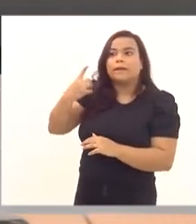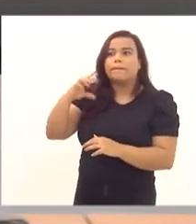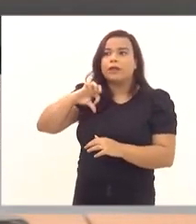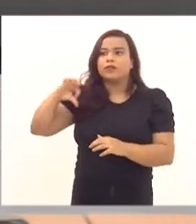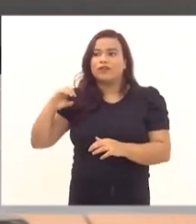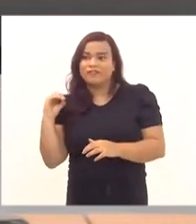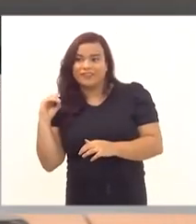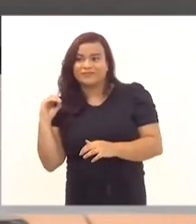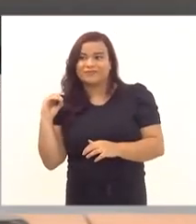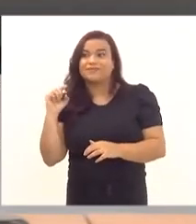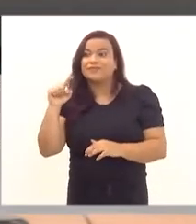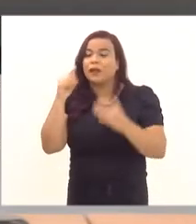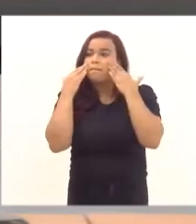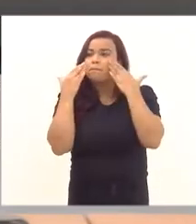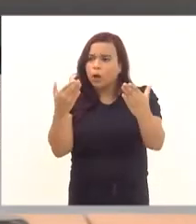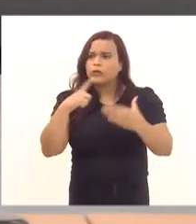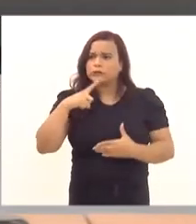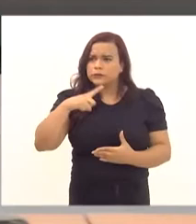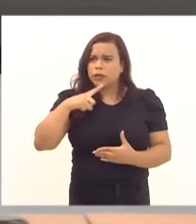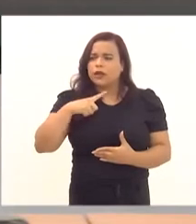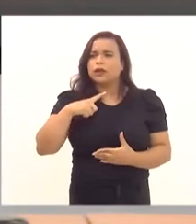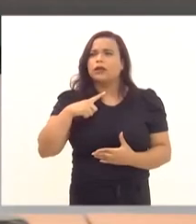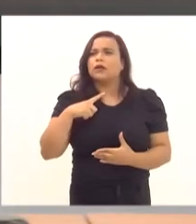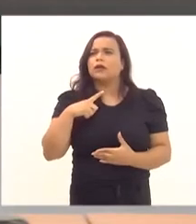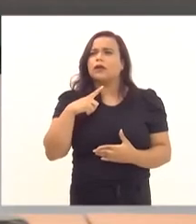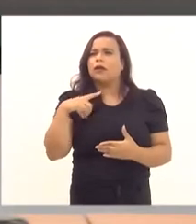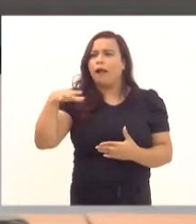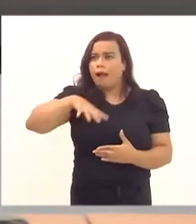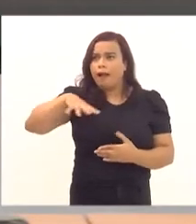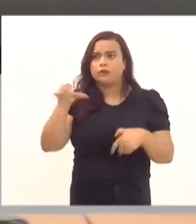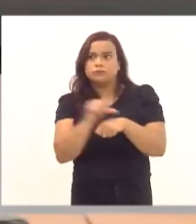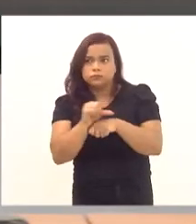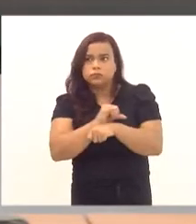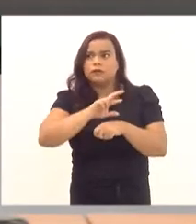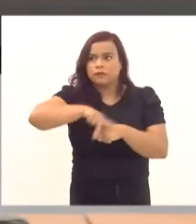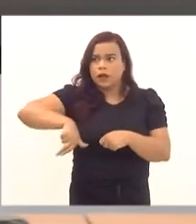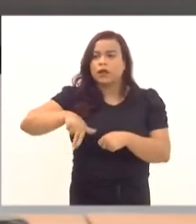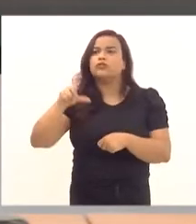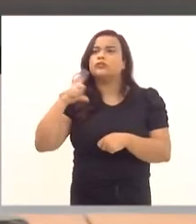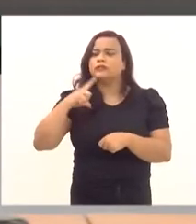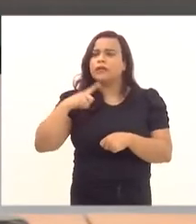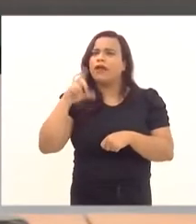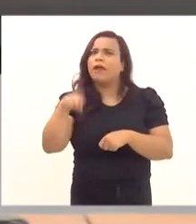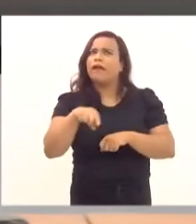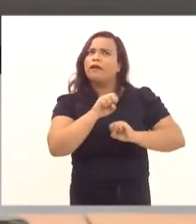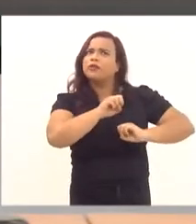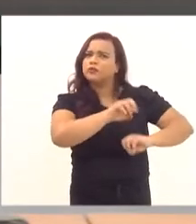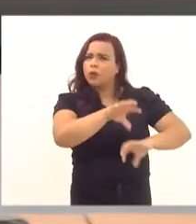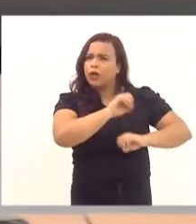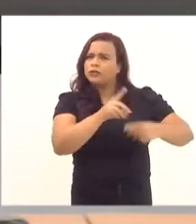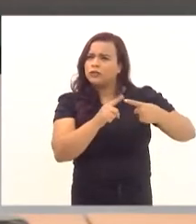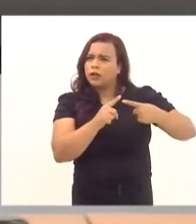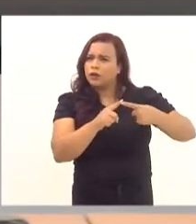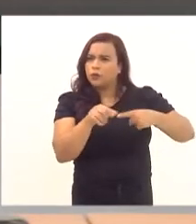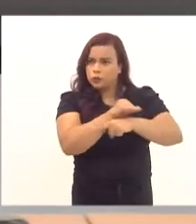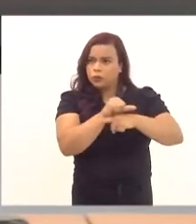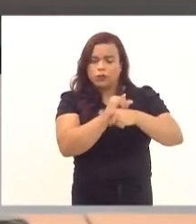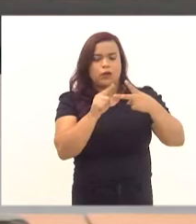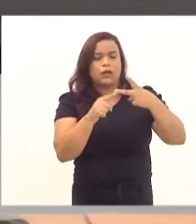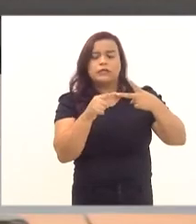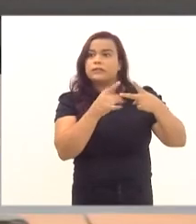se apresentava e se apresentava essas áreas estratégicas como sendo a educação a saúde